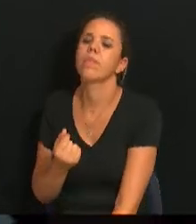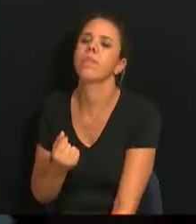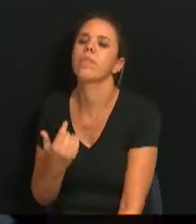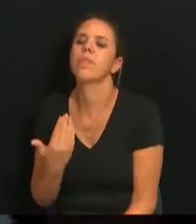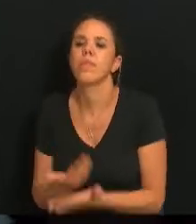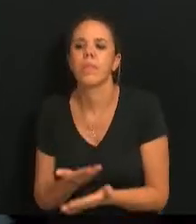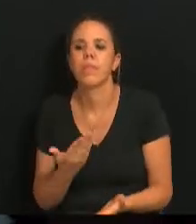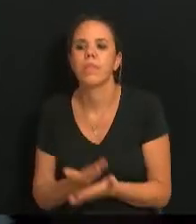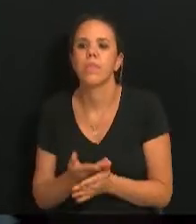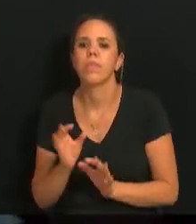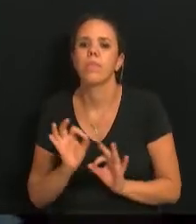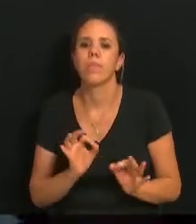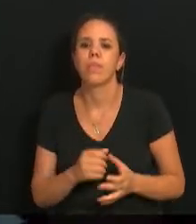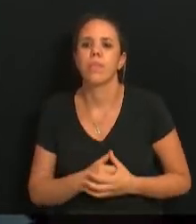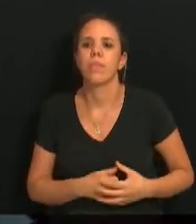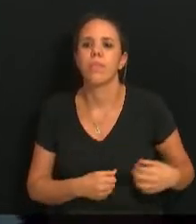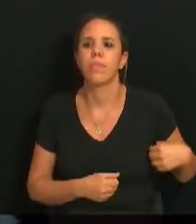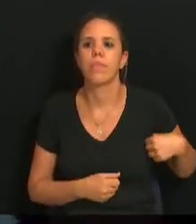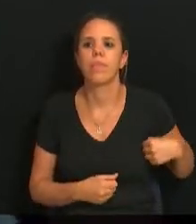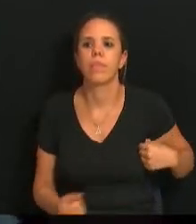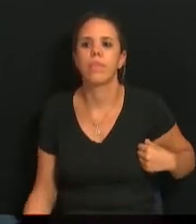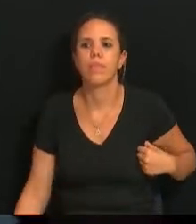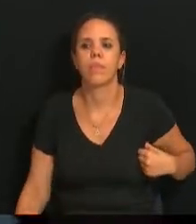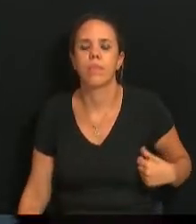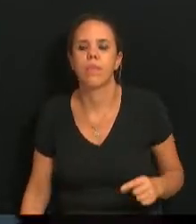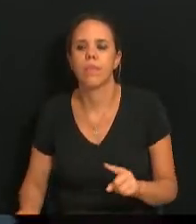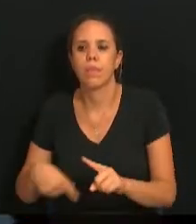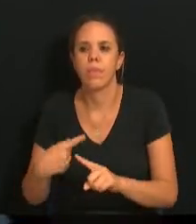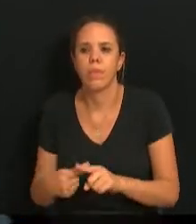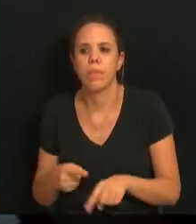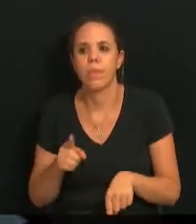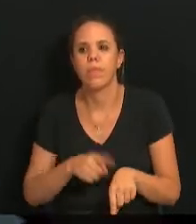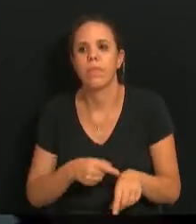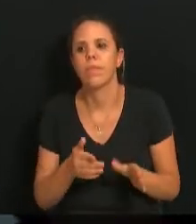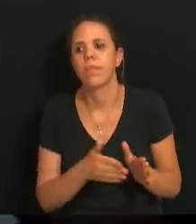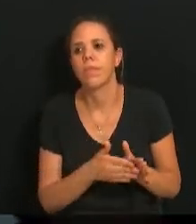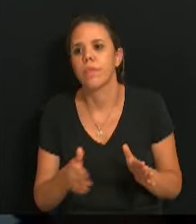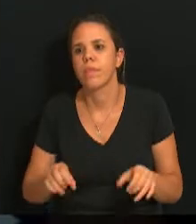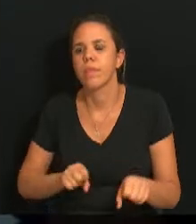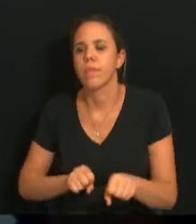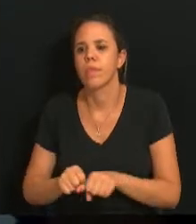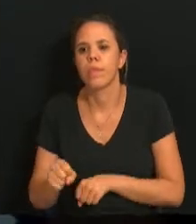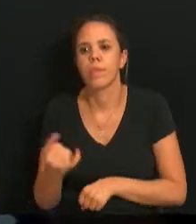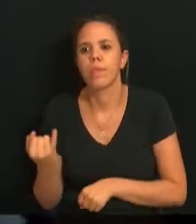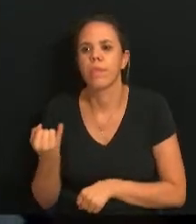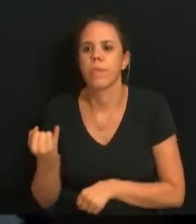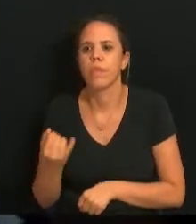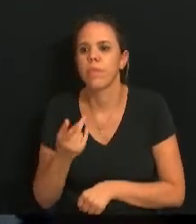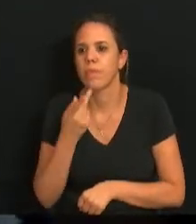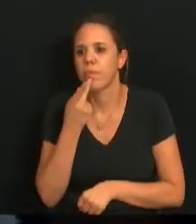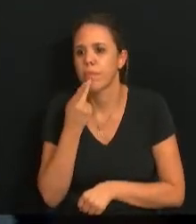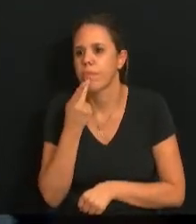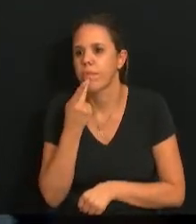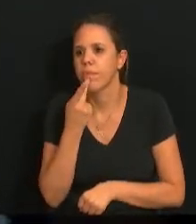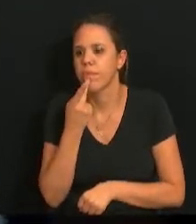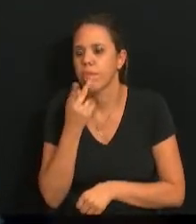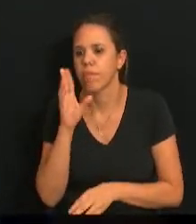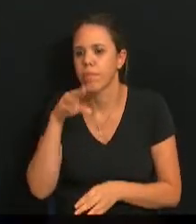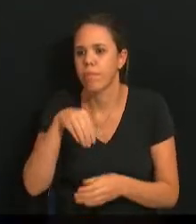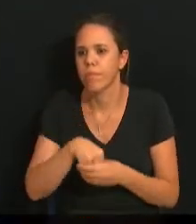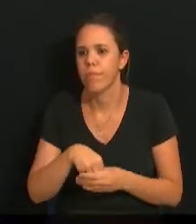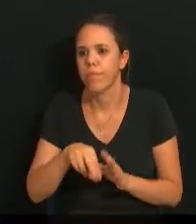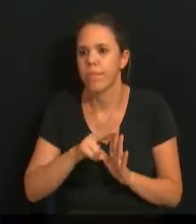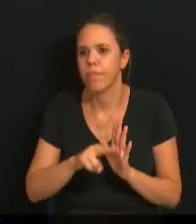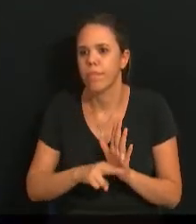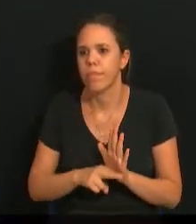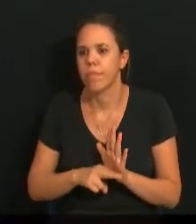previamente preparadas. Além disso, nesse tempo de formação, acho que é importante destacar que está previsto no nosso regimento também,